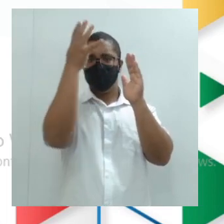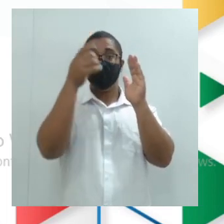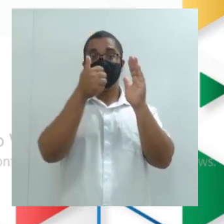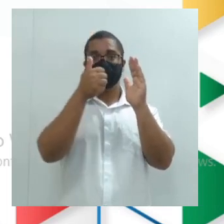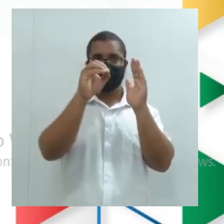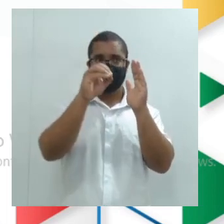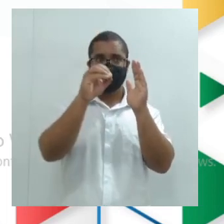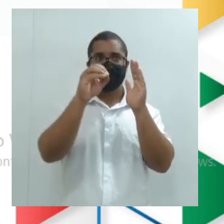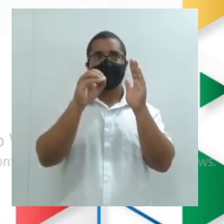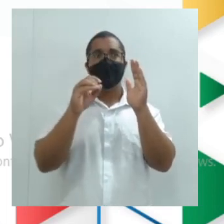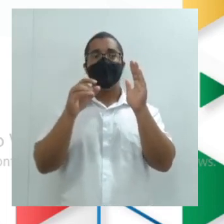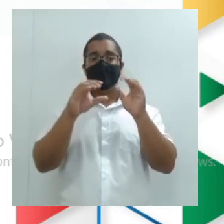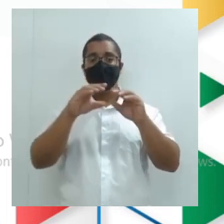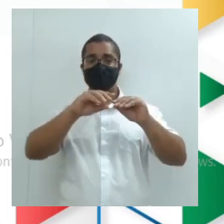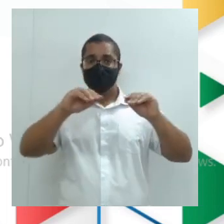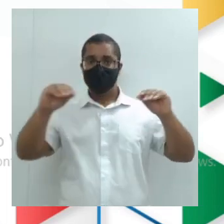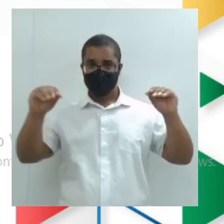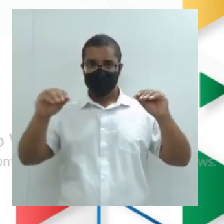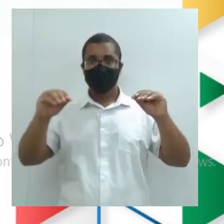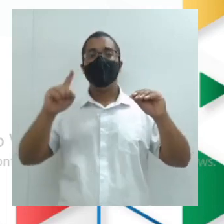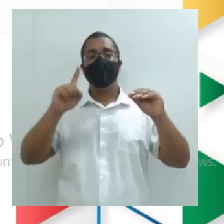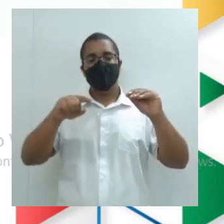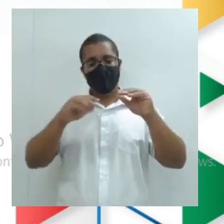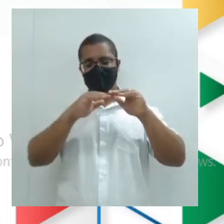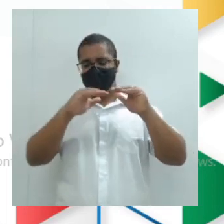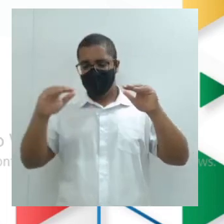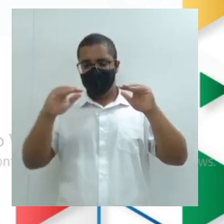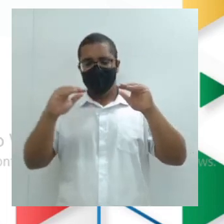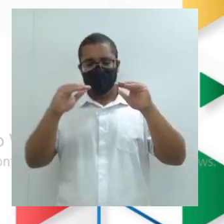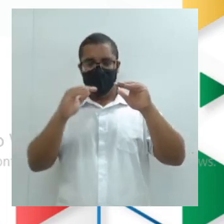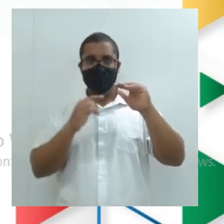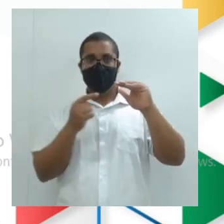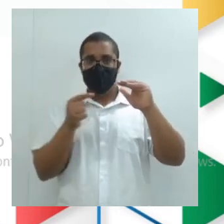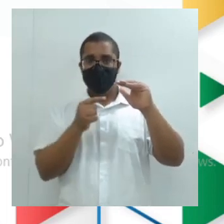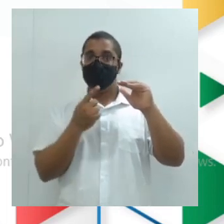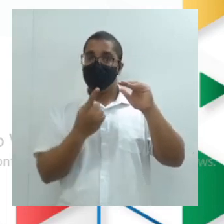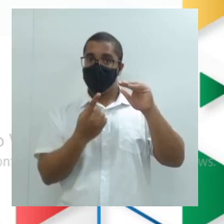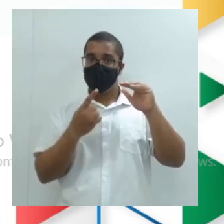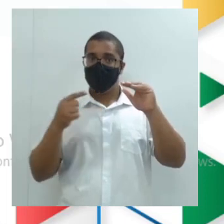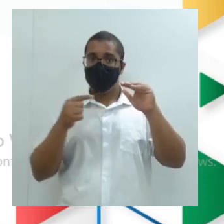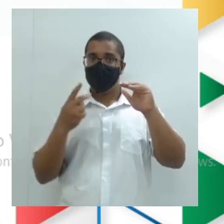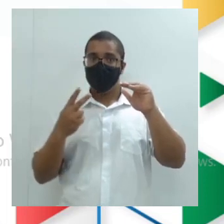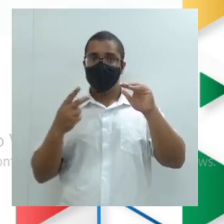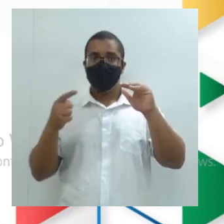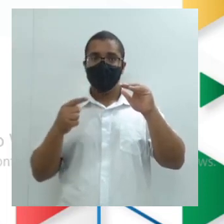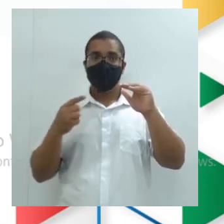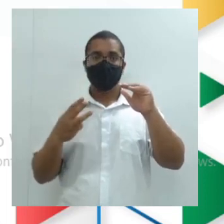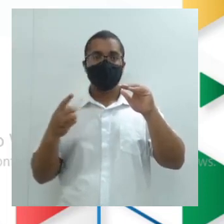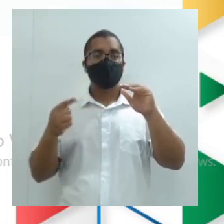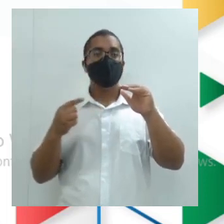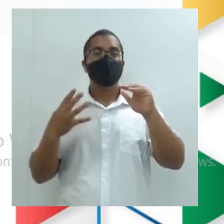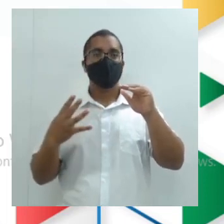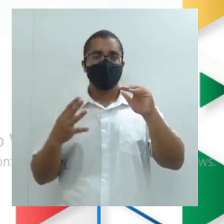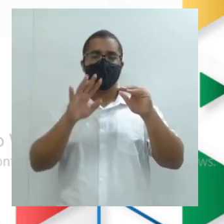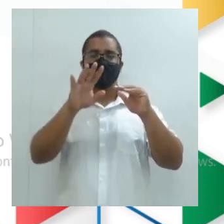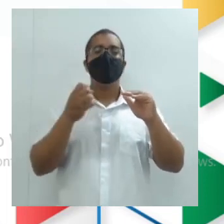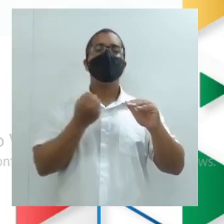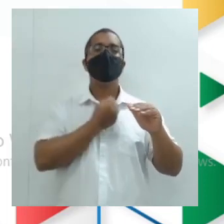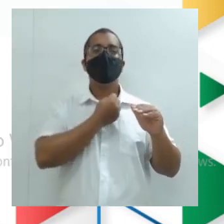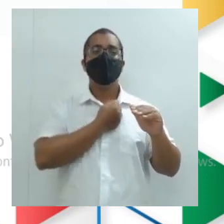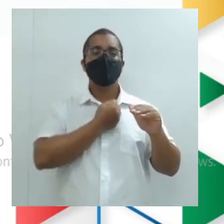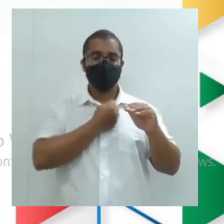e menos 1, menos 2, menos 3, menos 4. O que ele quer nesse item? Item A. Que número indica o